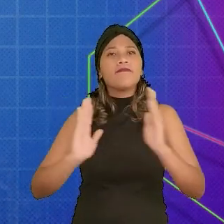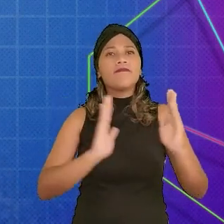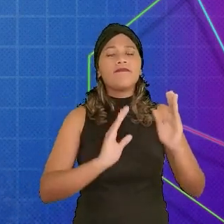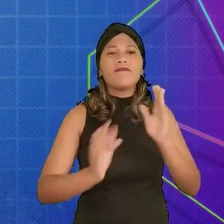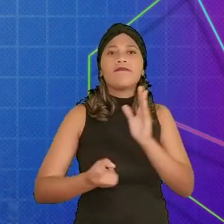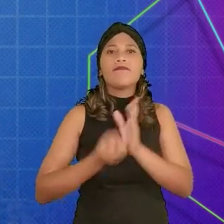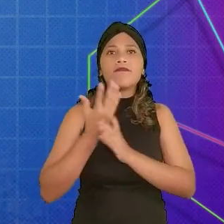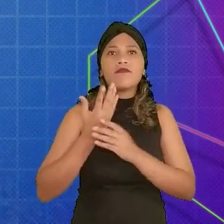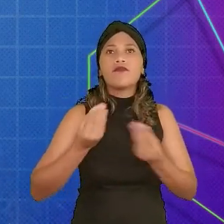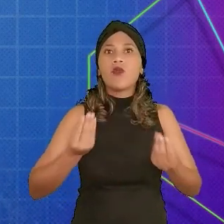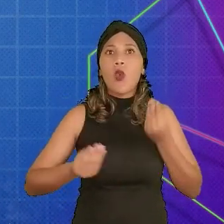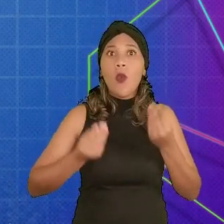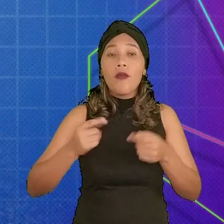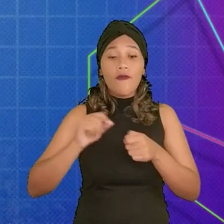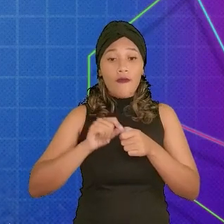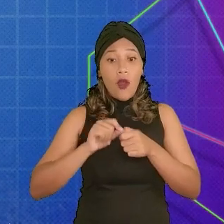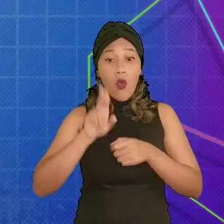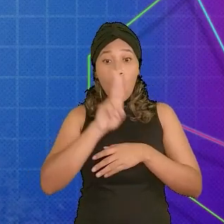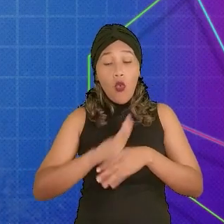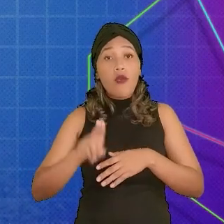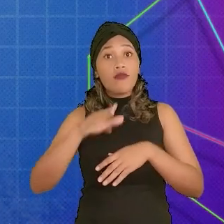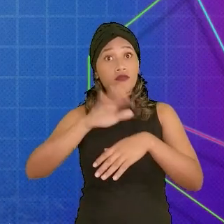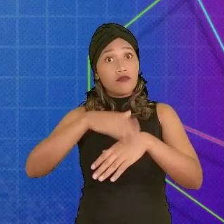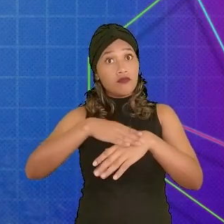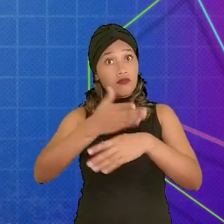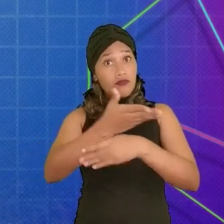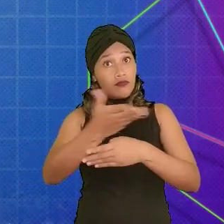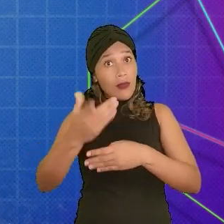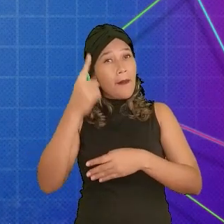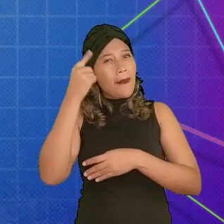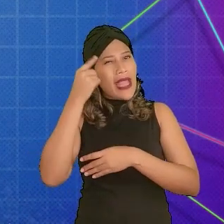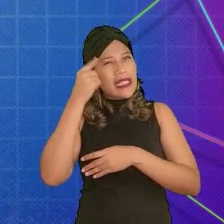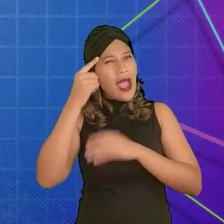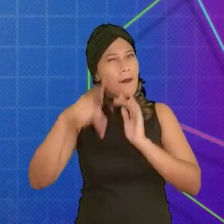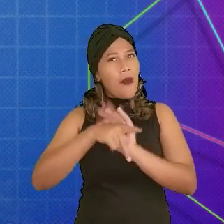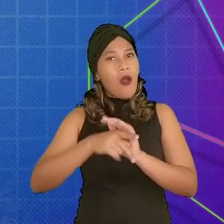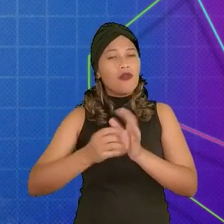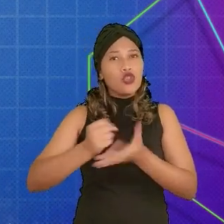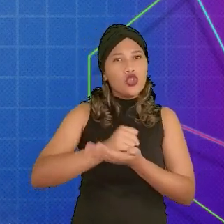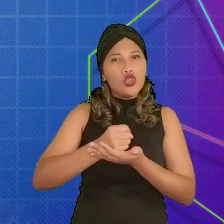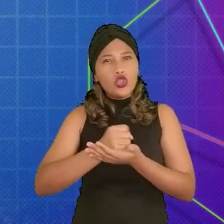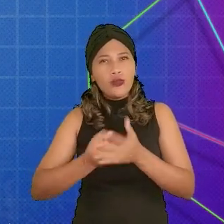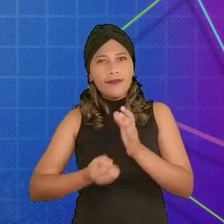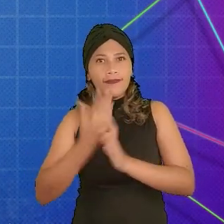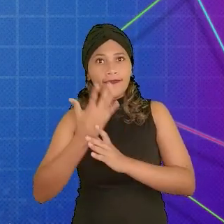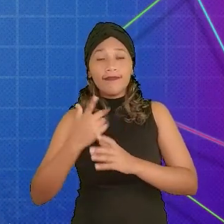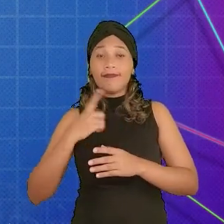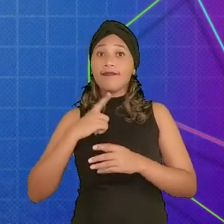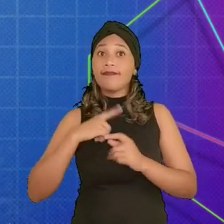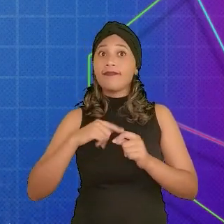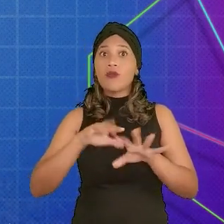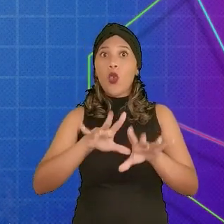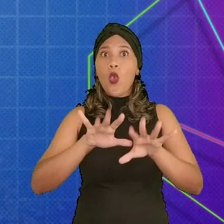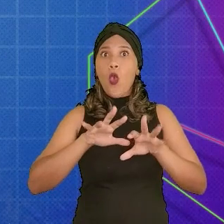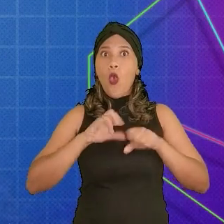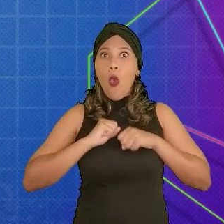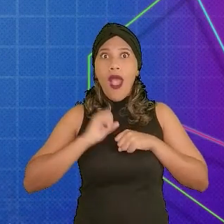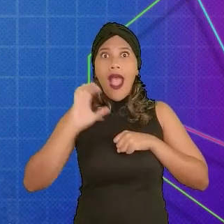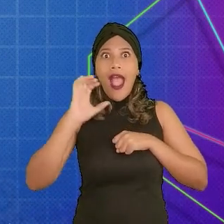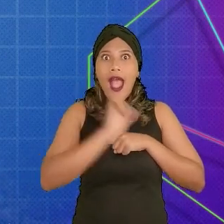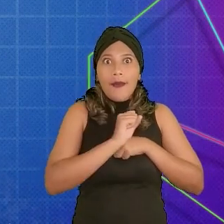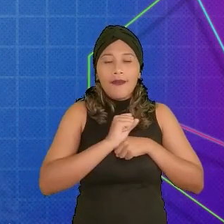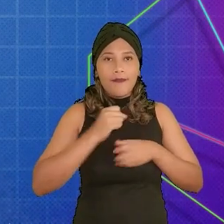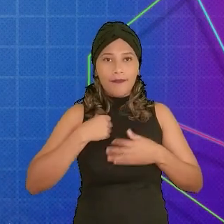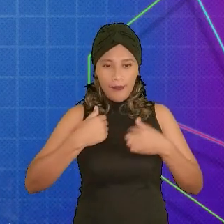são feitos e devem ser utilizados por vocês na hora de pensar em um jogo. Eles irão acelerar o aprendizado do